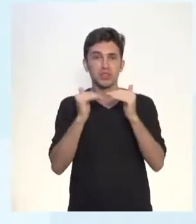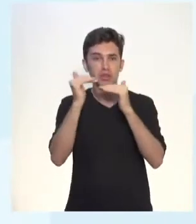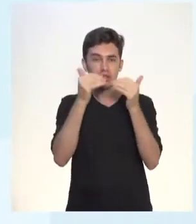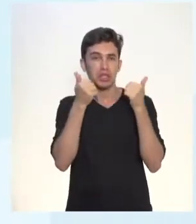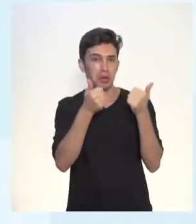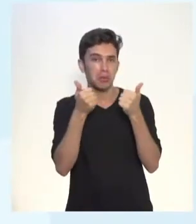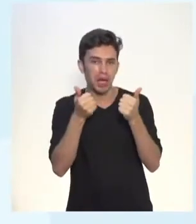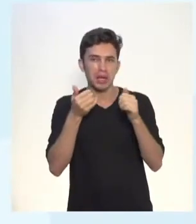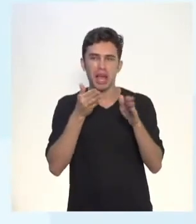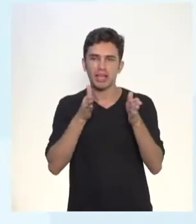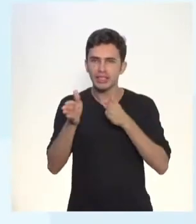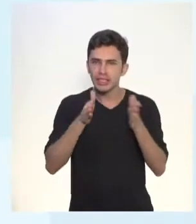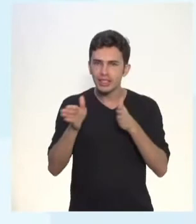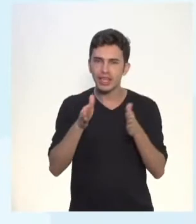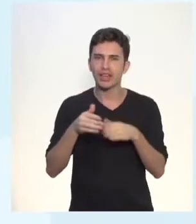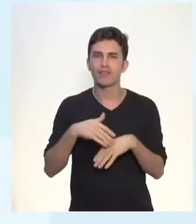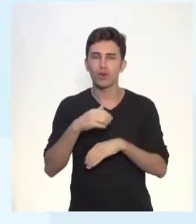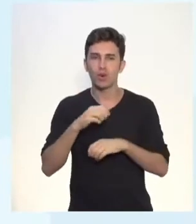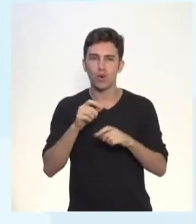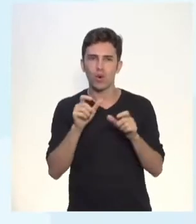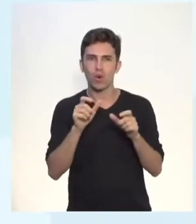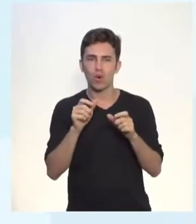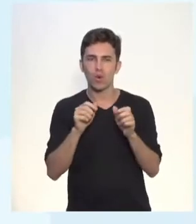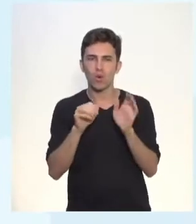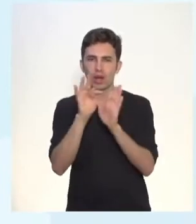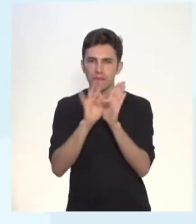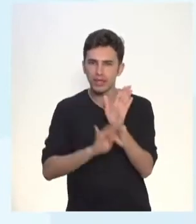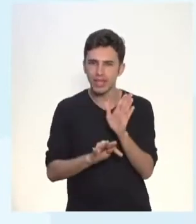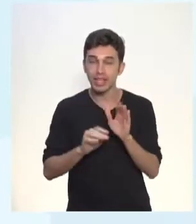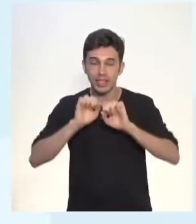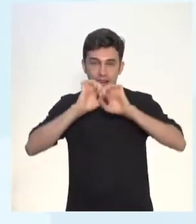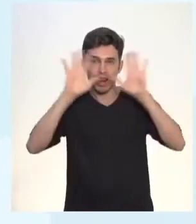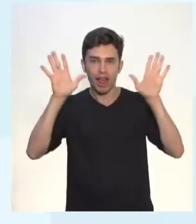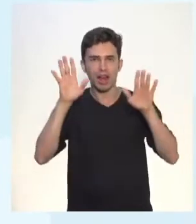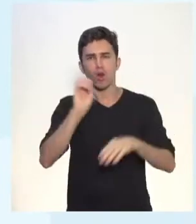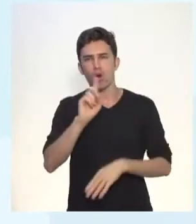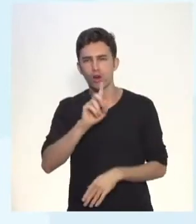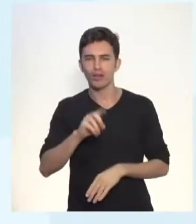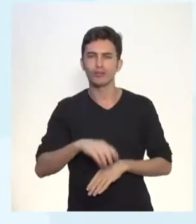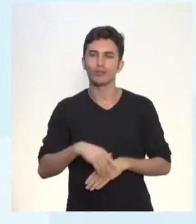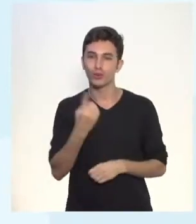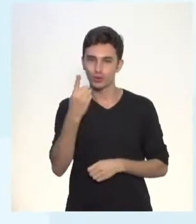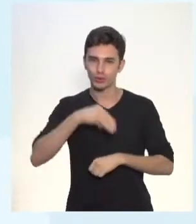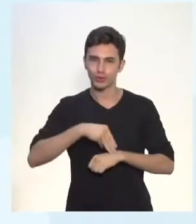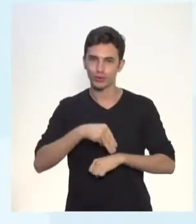forma acessível, foi com uma linguagem clara, objetiva ou não. Então, 1 minuto.